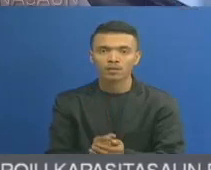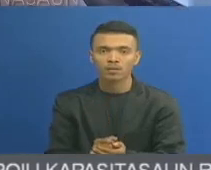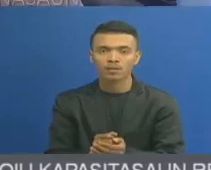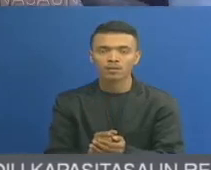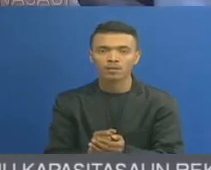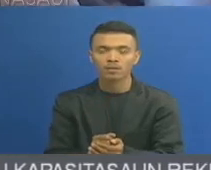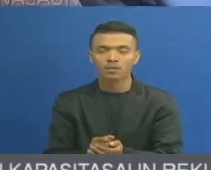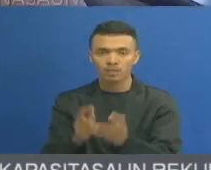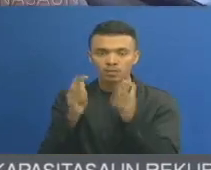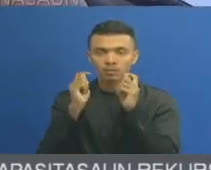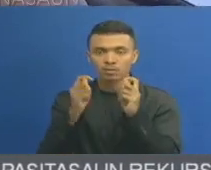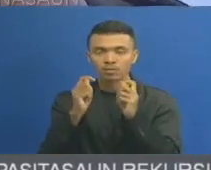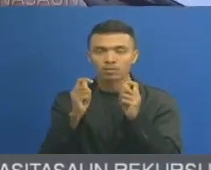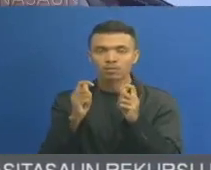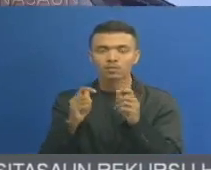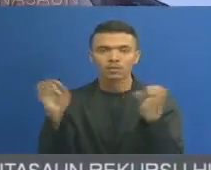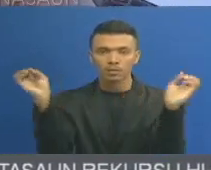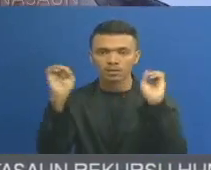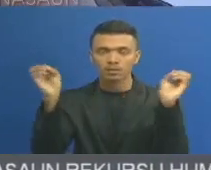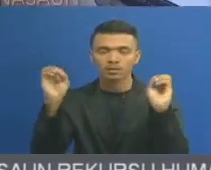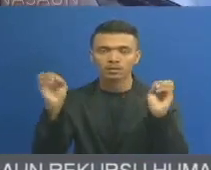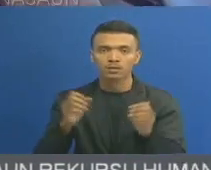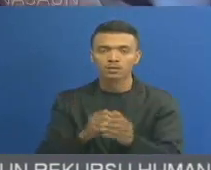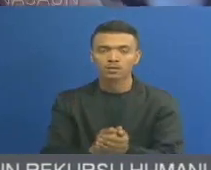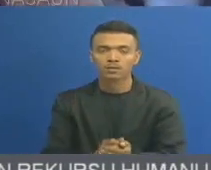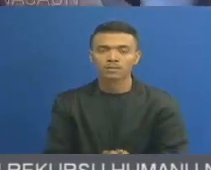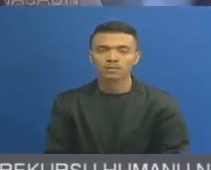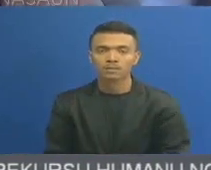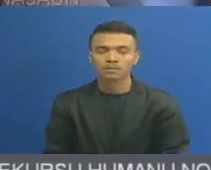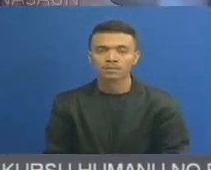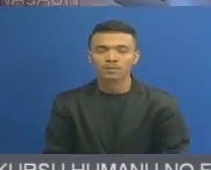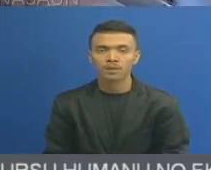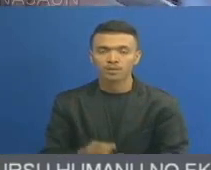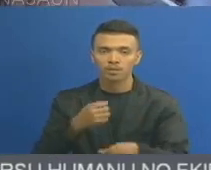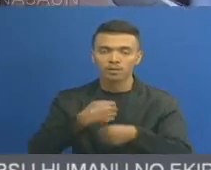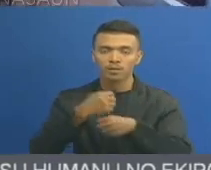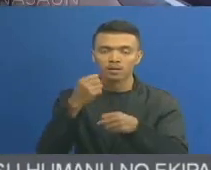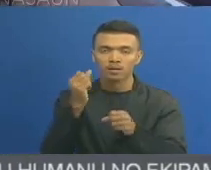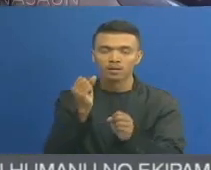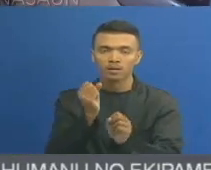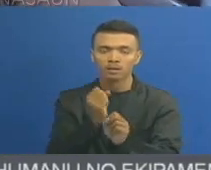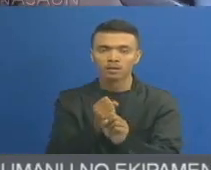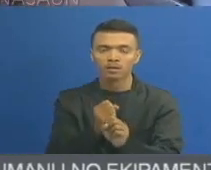check-up, né? Da Lume, lá e reagentes para Halo.